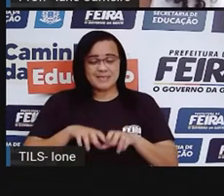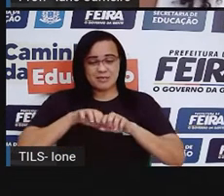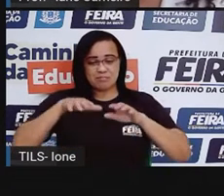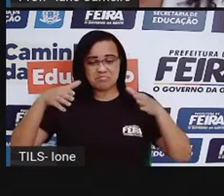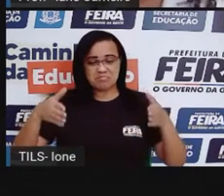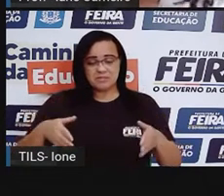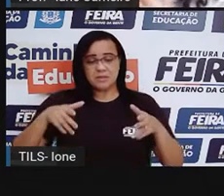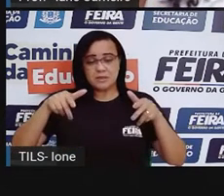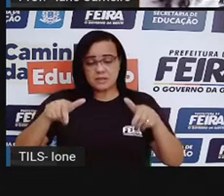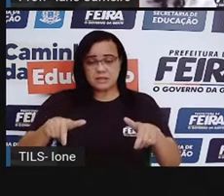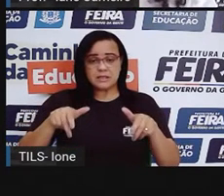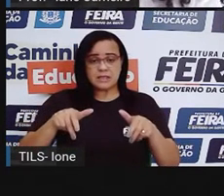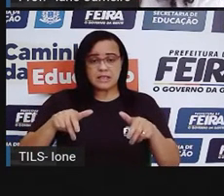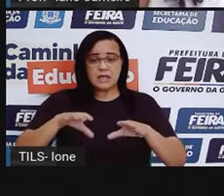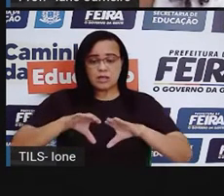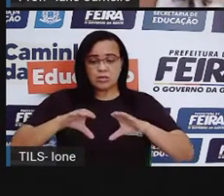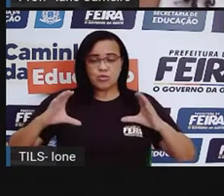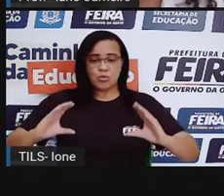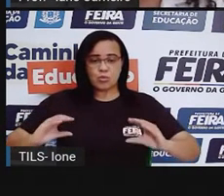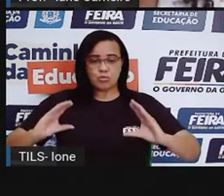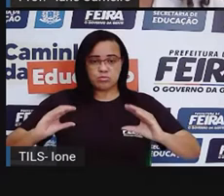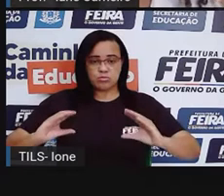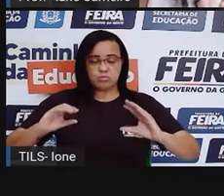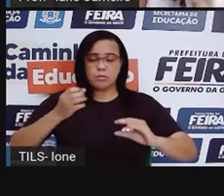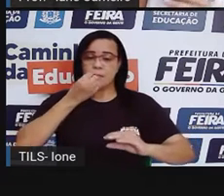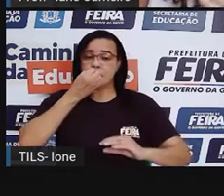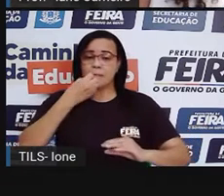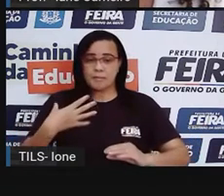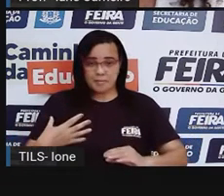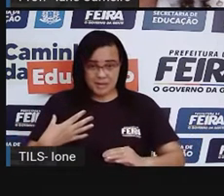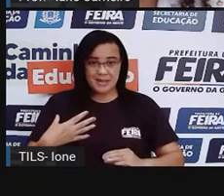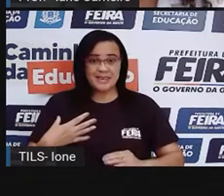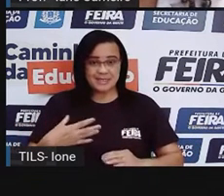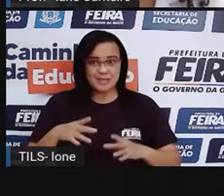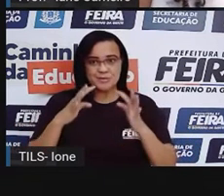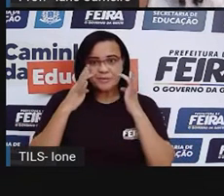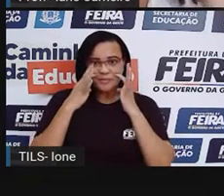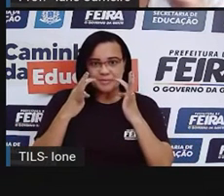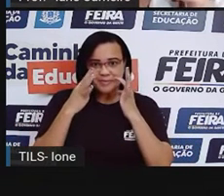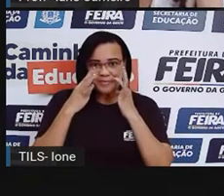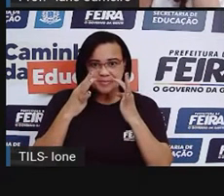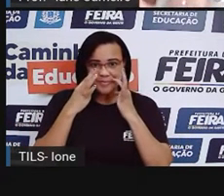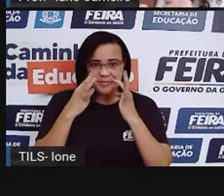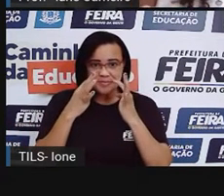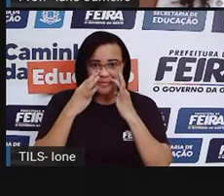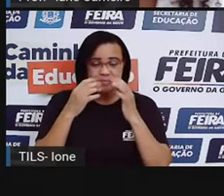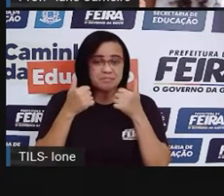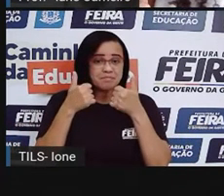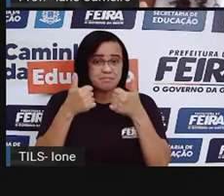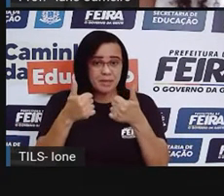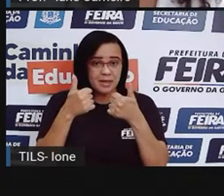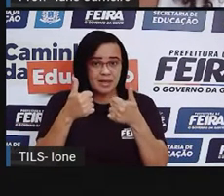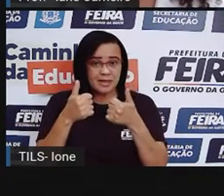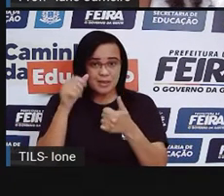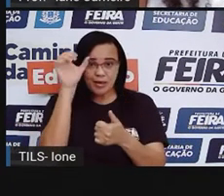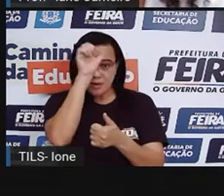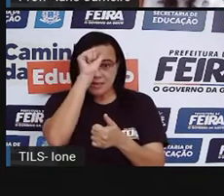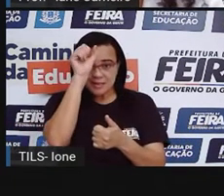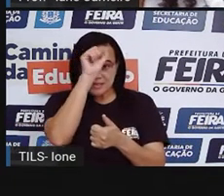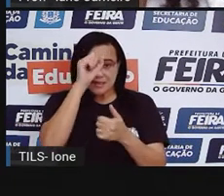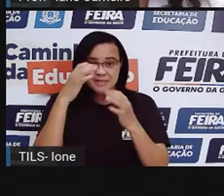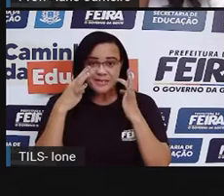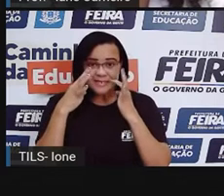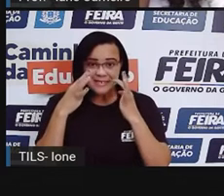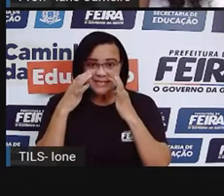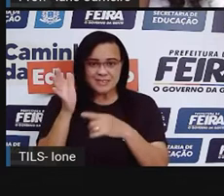na poltrona, no, na cadeira, no sofá, para que você consiga assistir e para se concentrar bastante no vídeo,